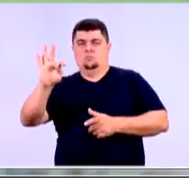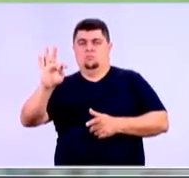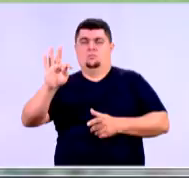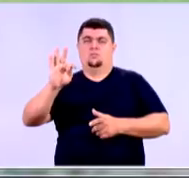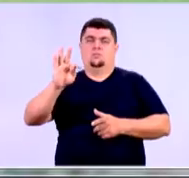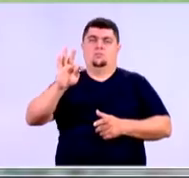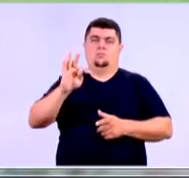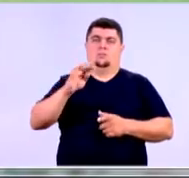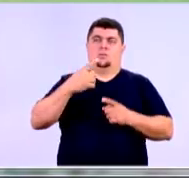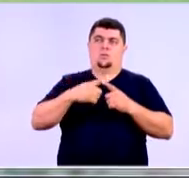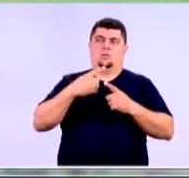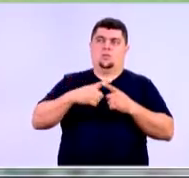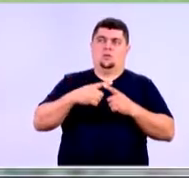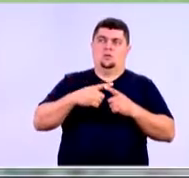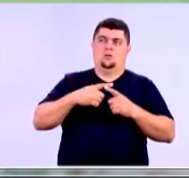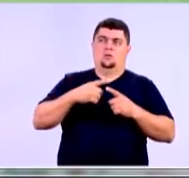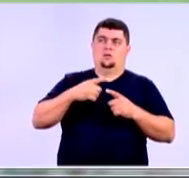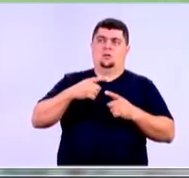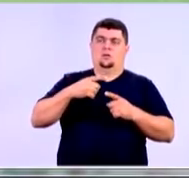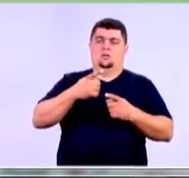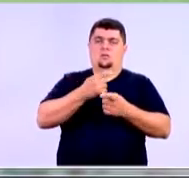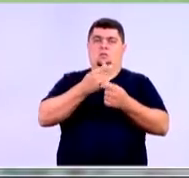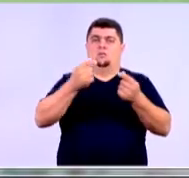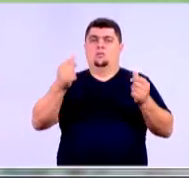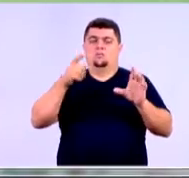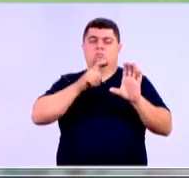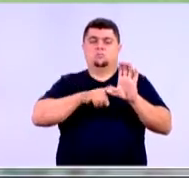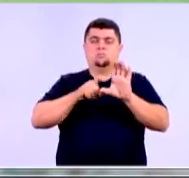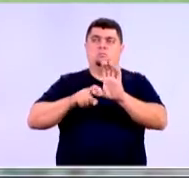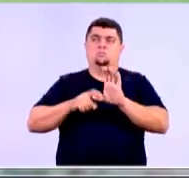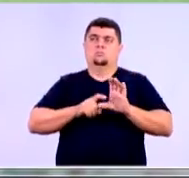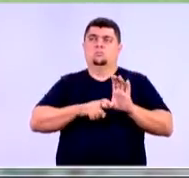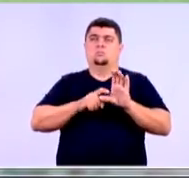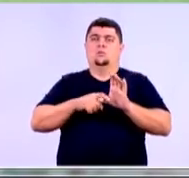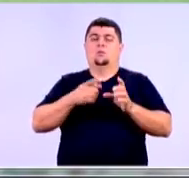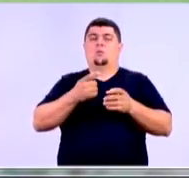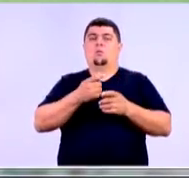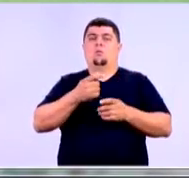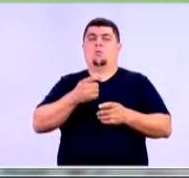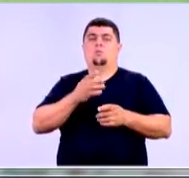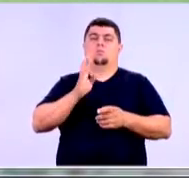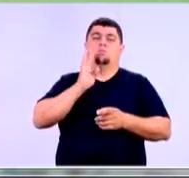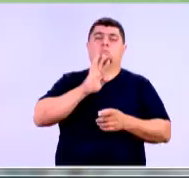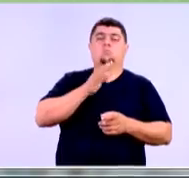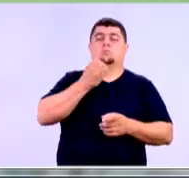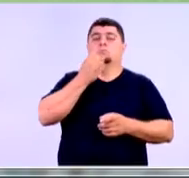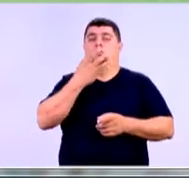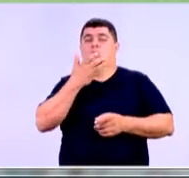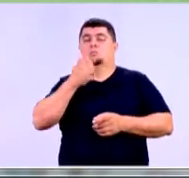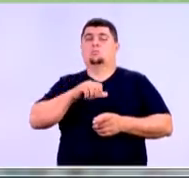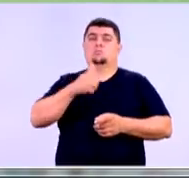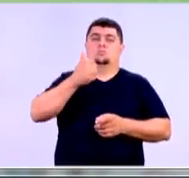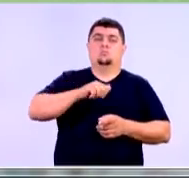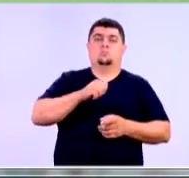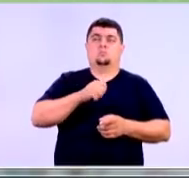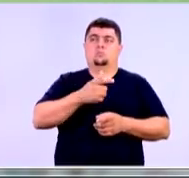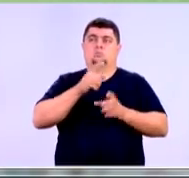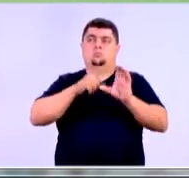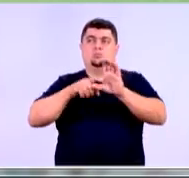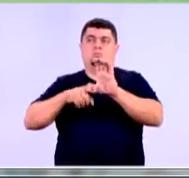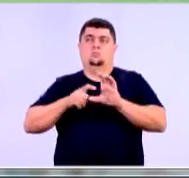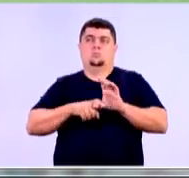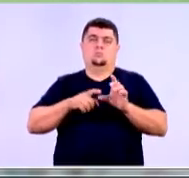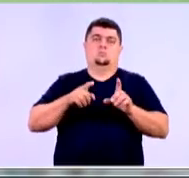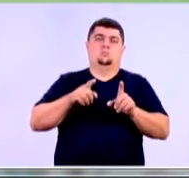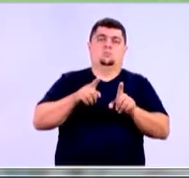E além disso, vamos discutir, então, quantidade de endividamento, qualidade do endividamento. Essa qualidade tem a